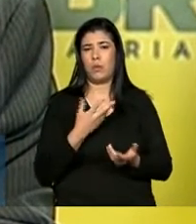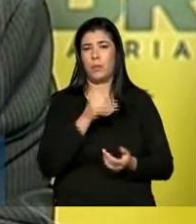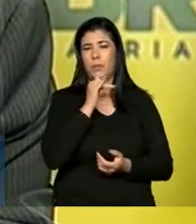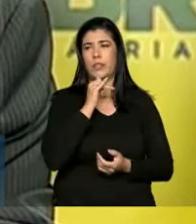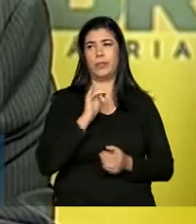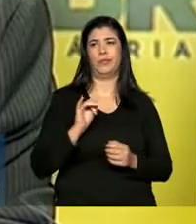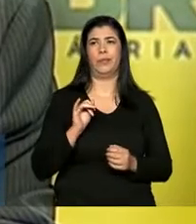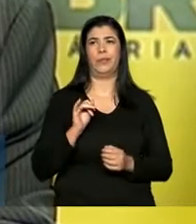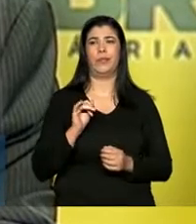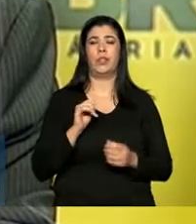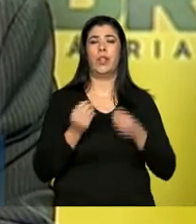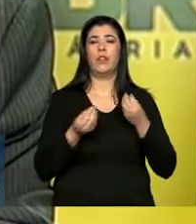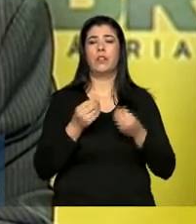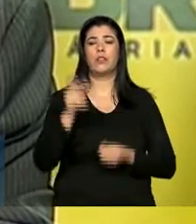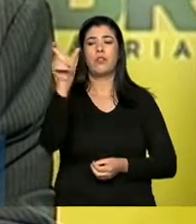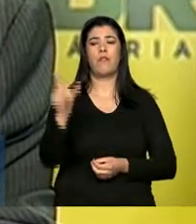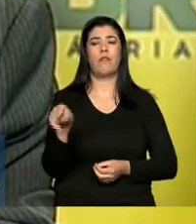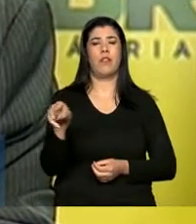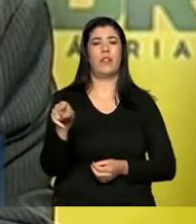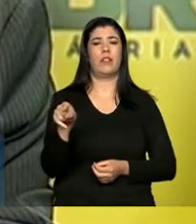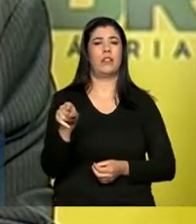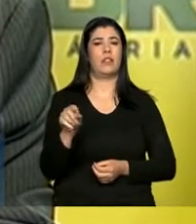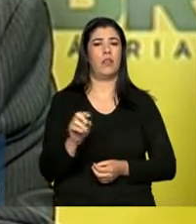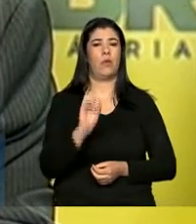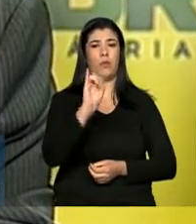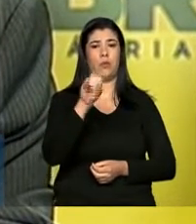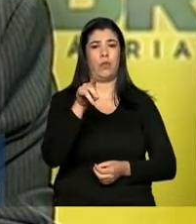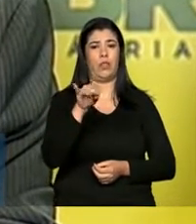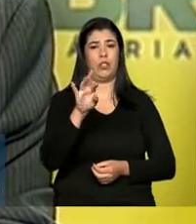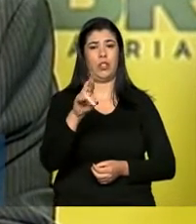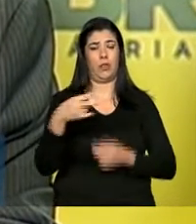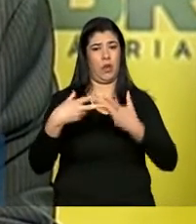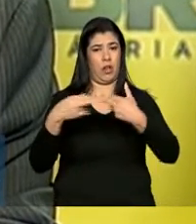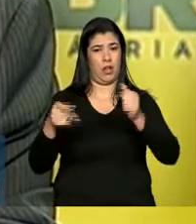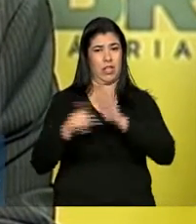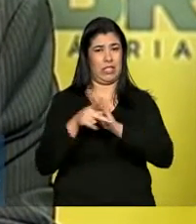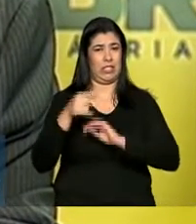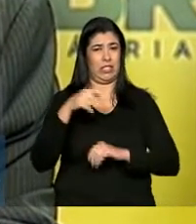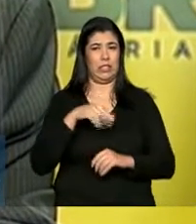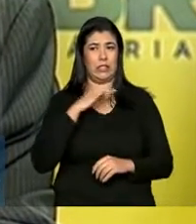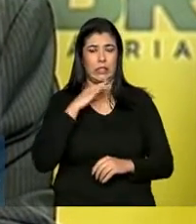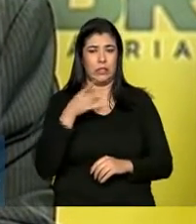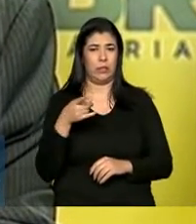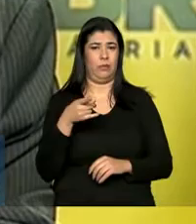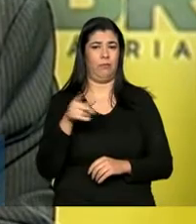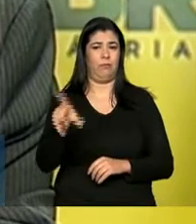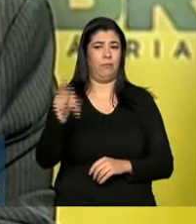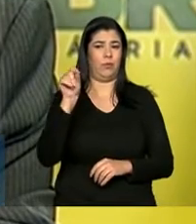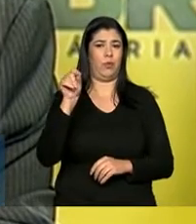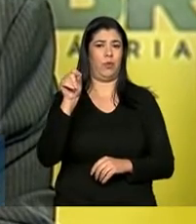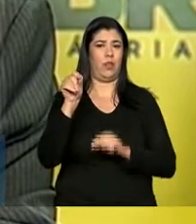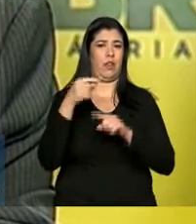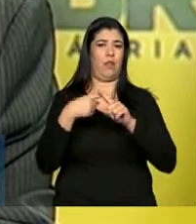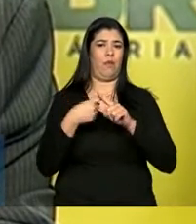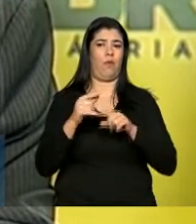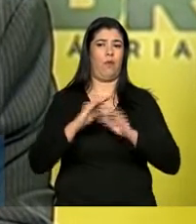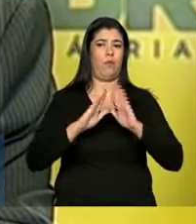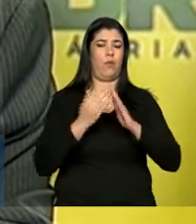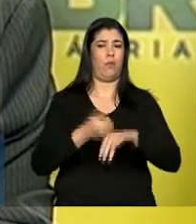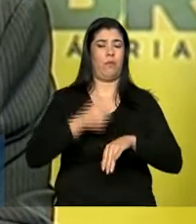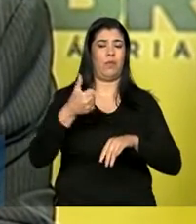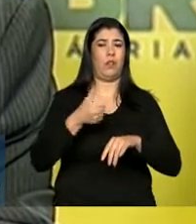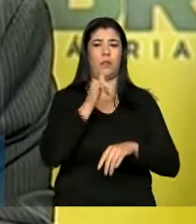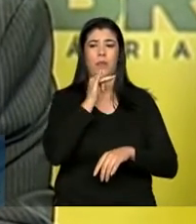quando vocês veem, esse talvez sendo o indicador mais cruel, que pela simples origem, pelo